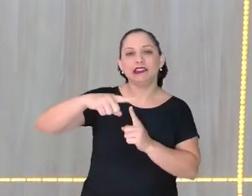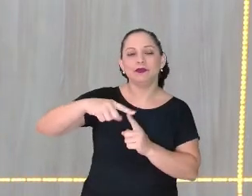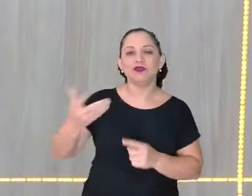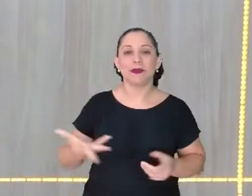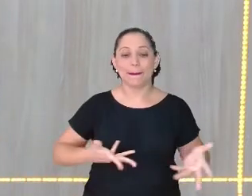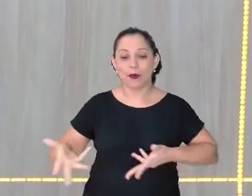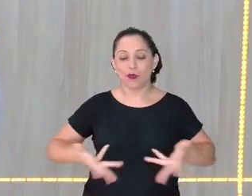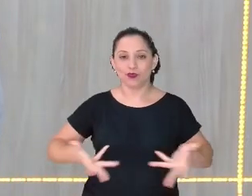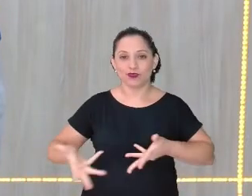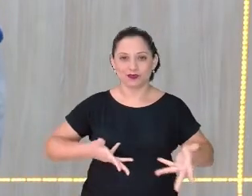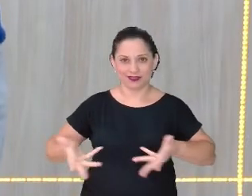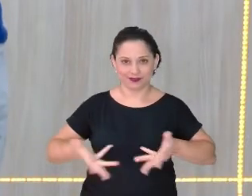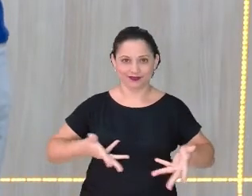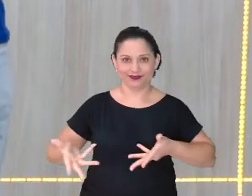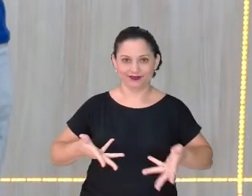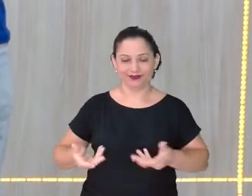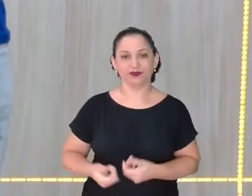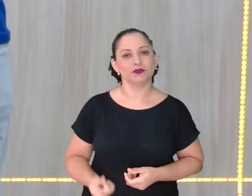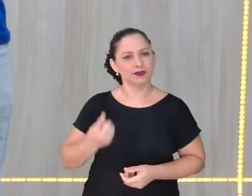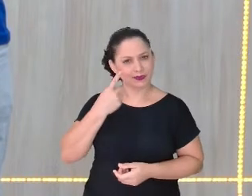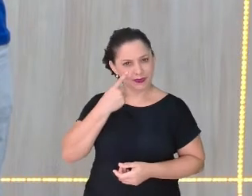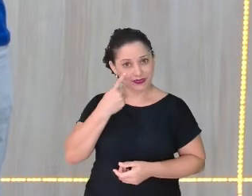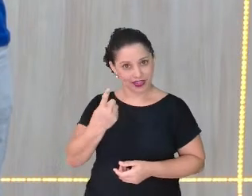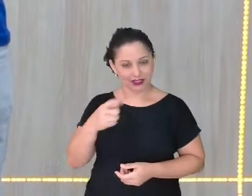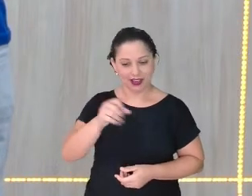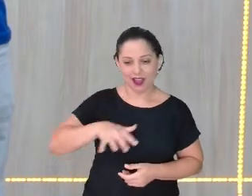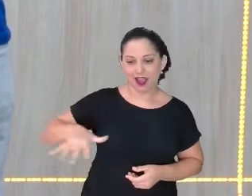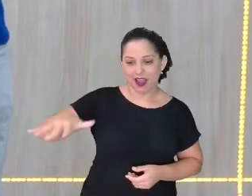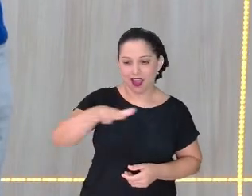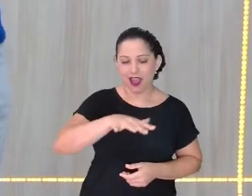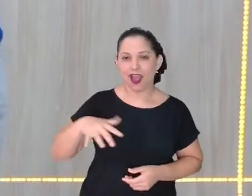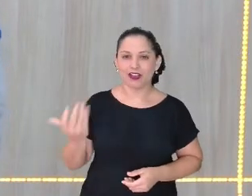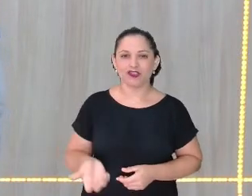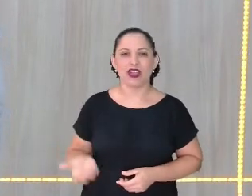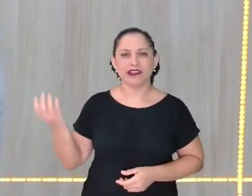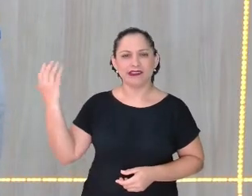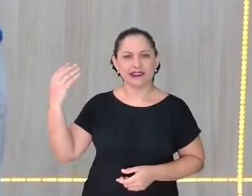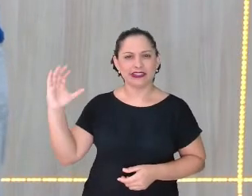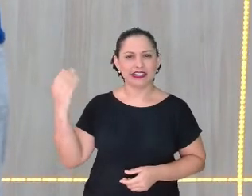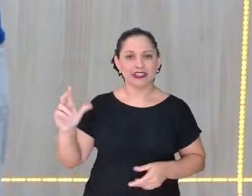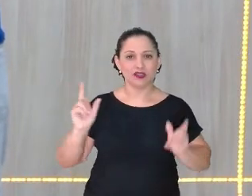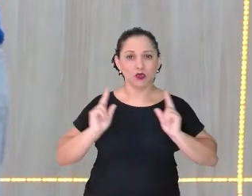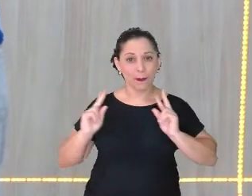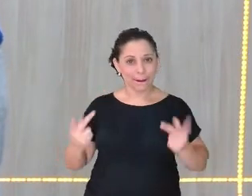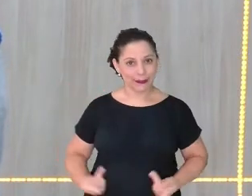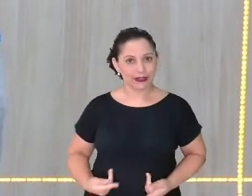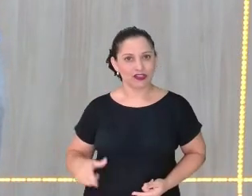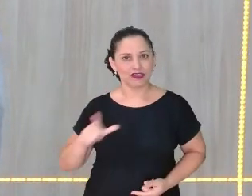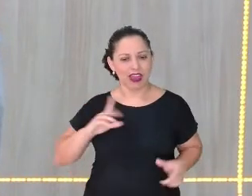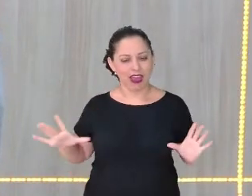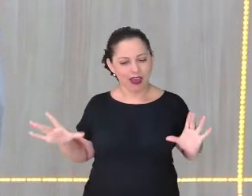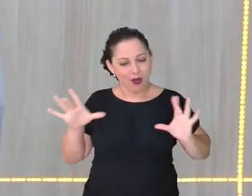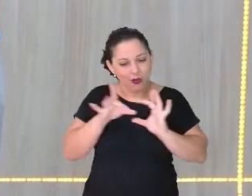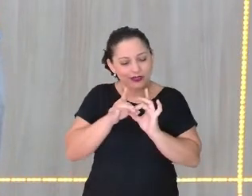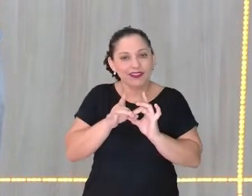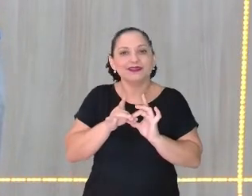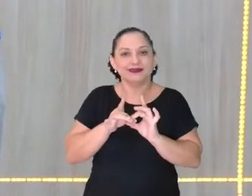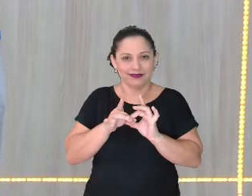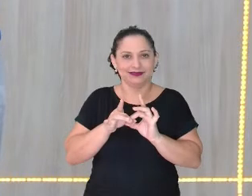produção. Então, observe que a área de ciências humanas, elas estão muito interligadas,